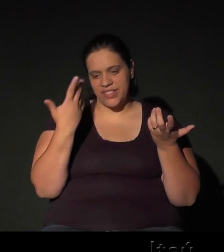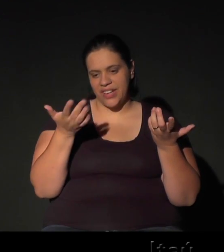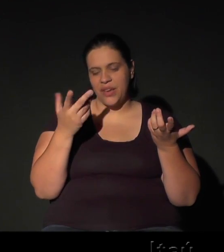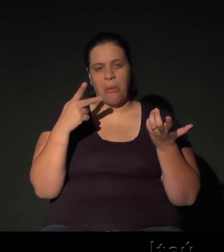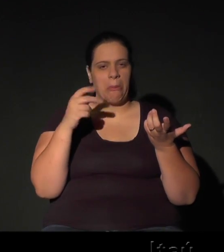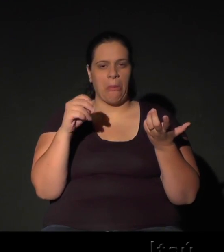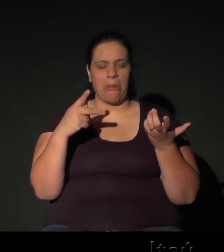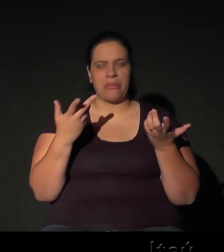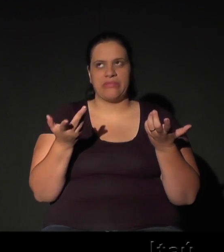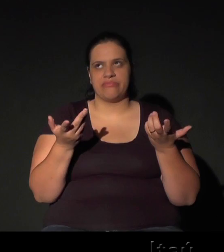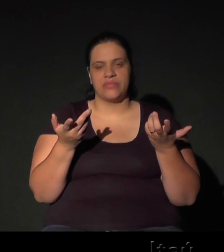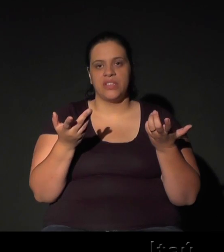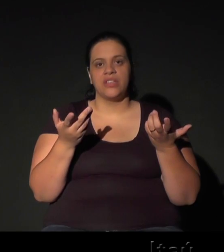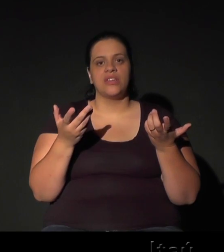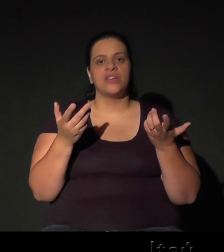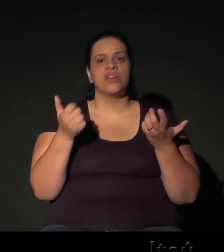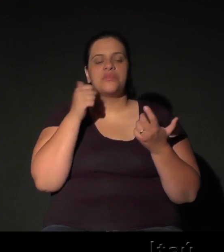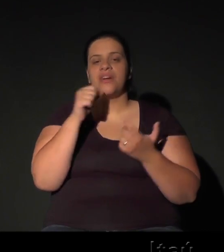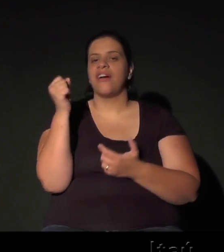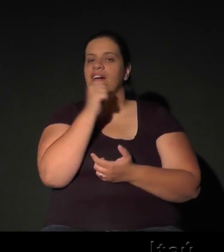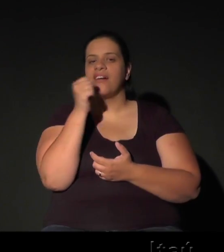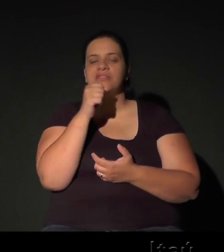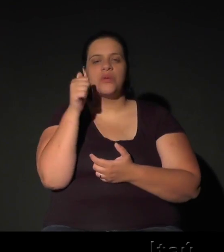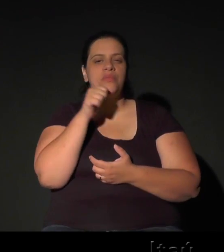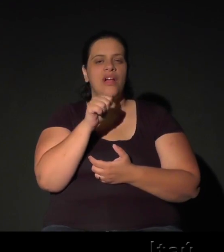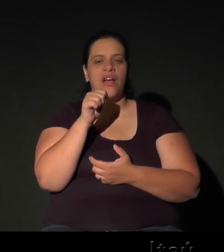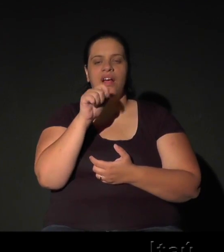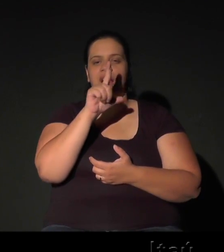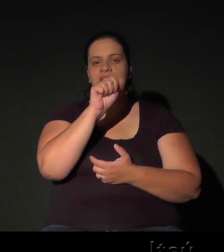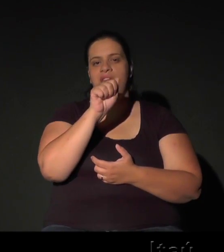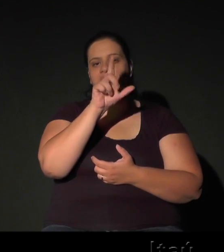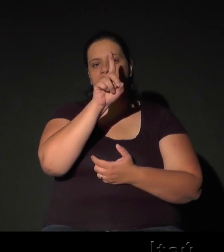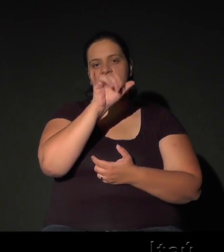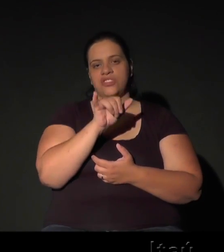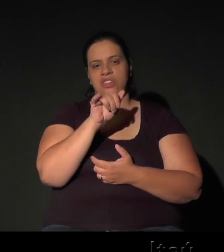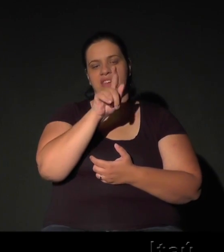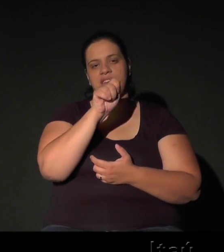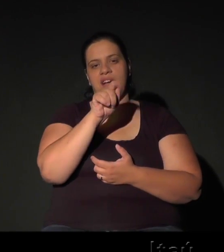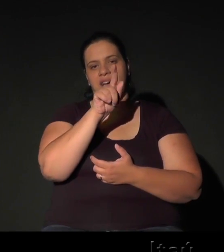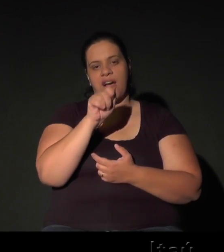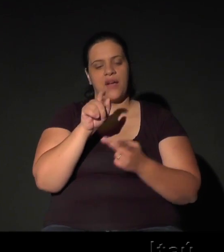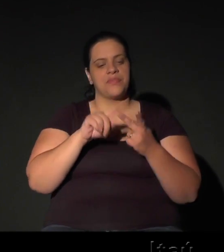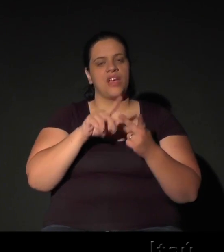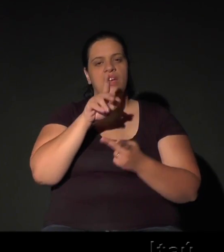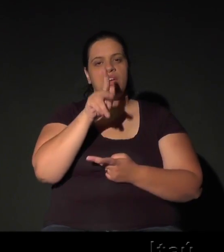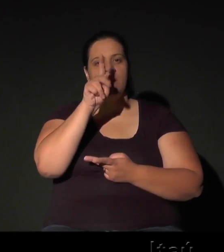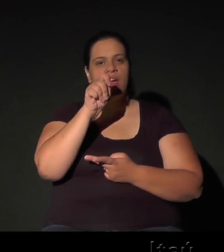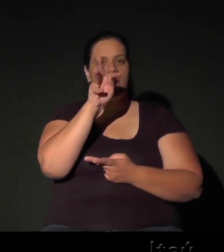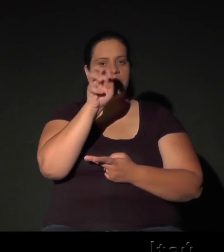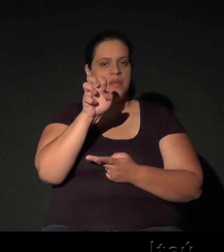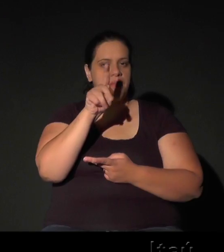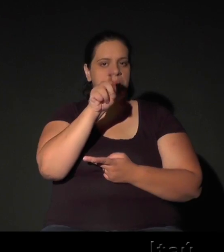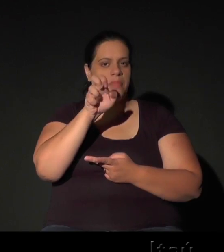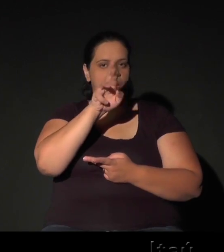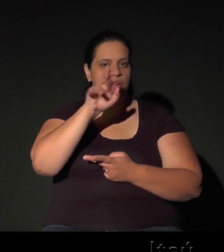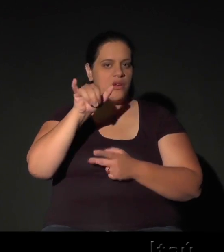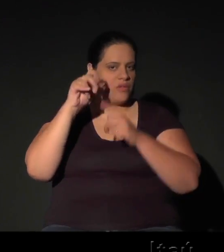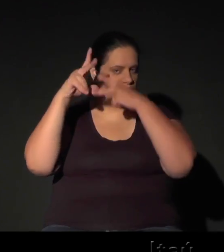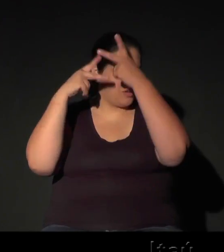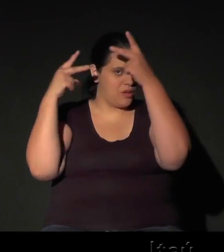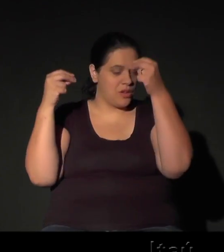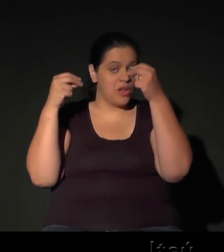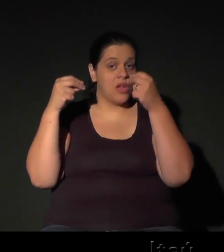pop mas sei lá uma cantora do pop le Gaga aí tá lá Kate Perry fazendo comerciais usando